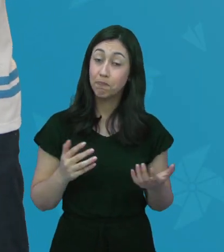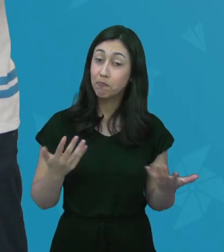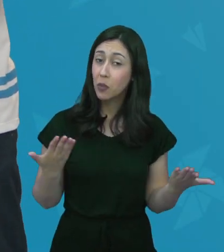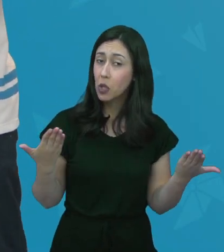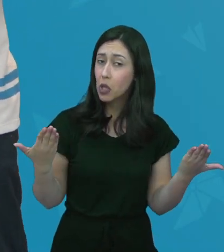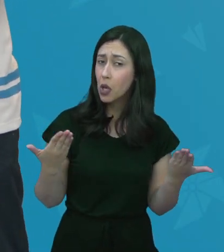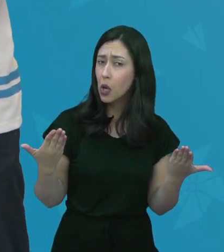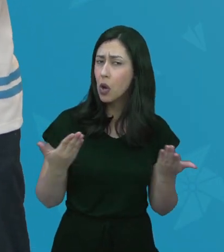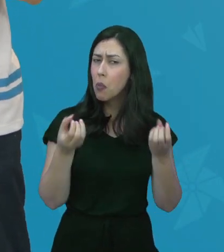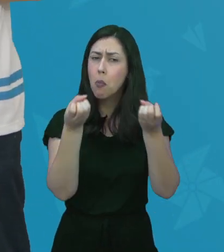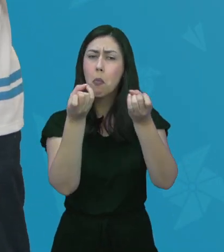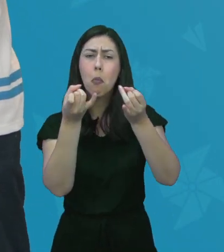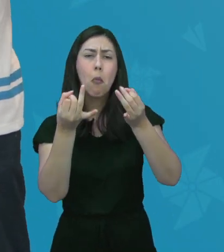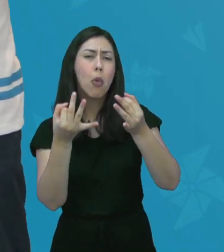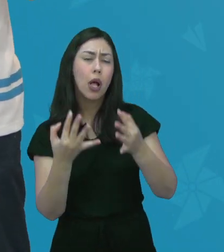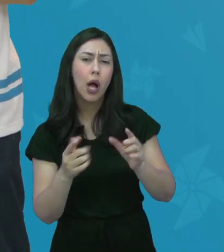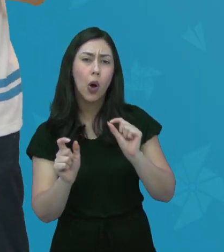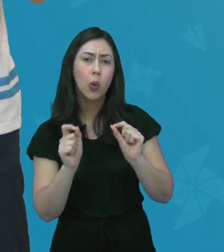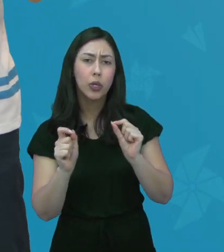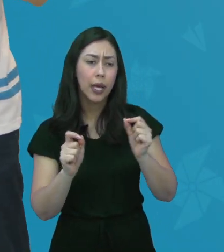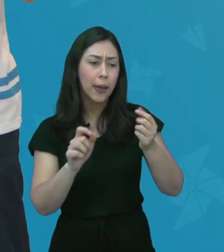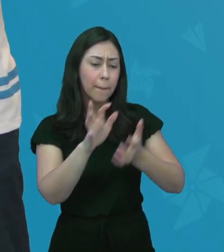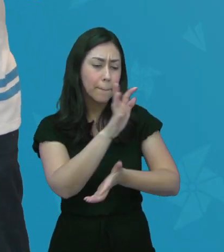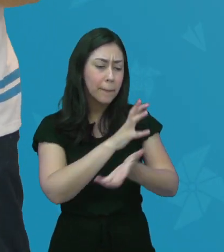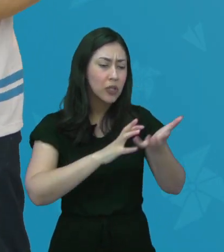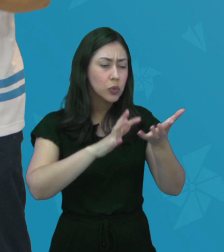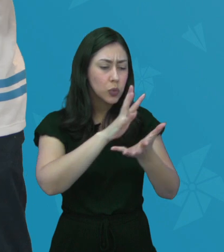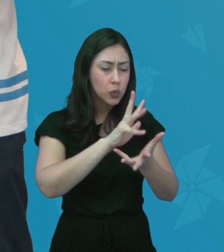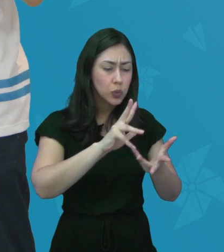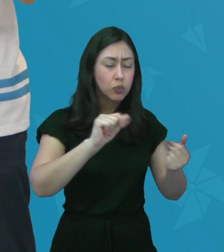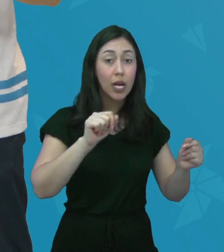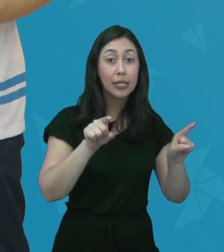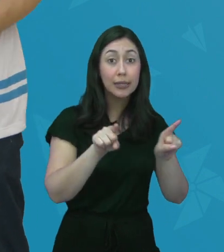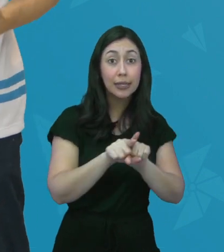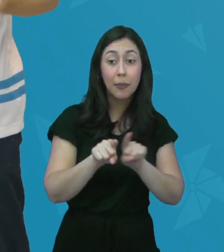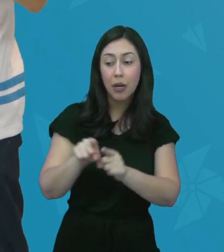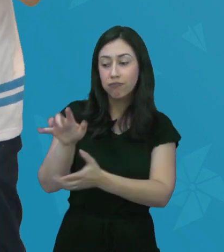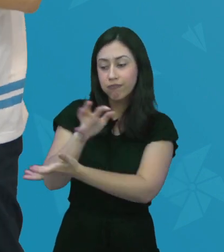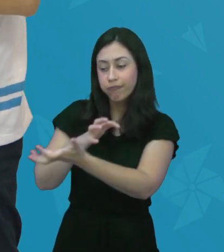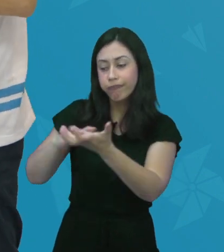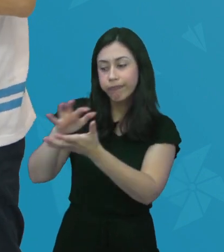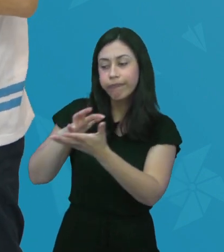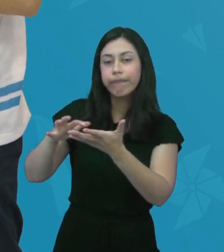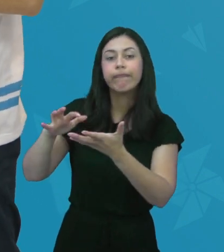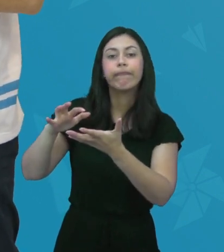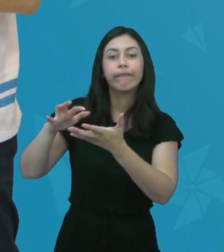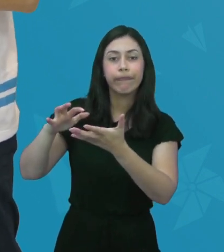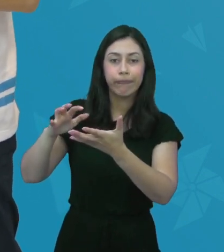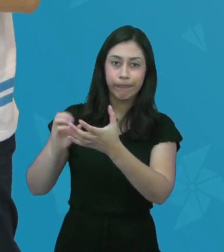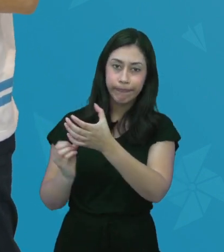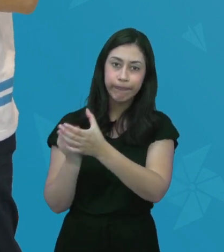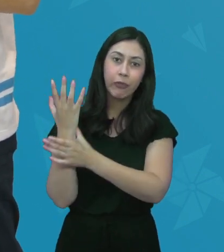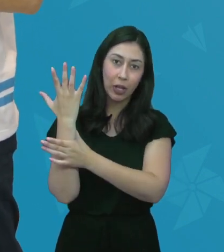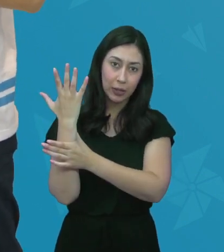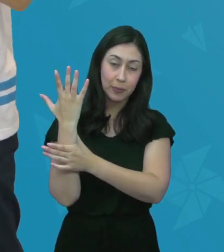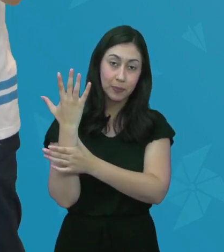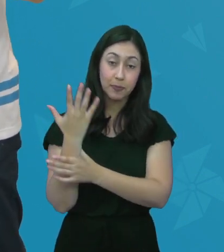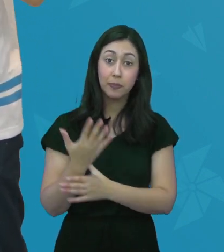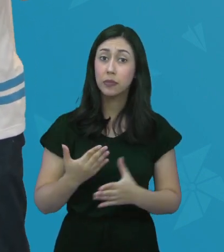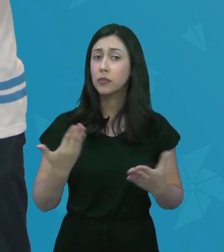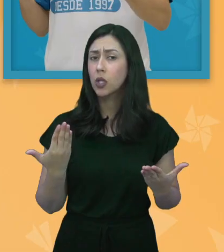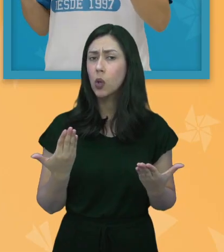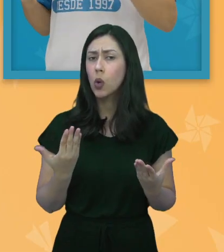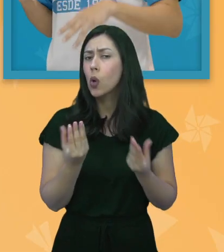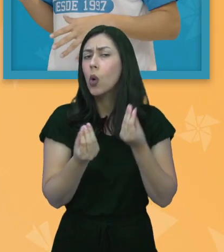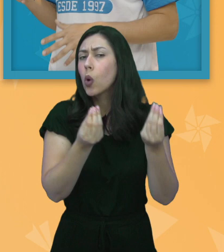Bom, agora vamos falar exatamente dos sistemas homogêneos e heterogêneos, que é o tema principal da nossa aula. Vem comigo. Bom, para